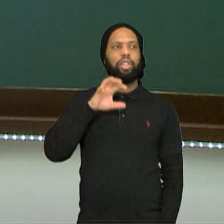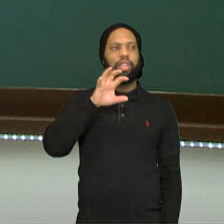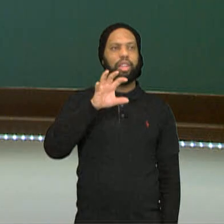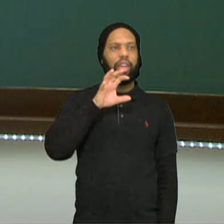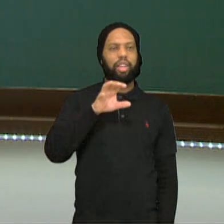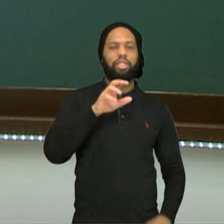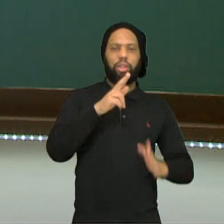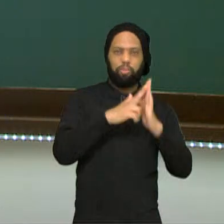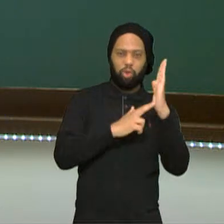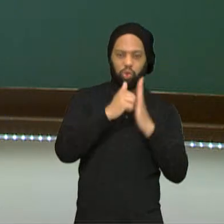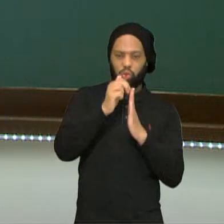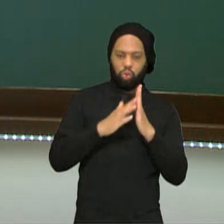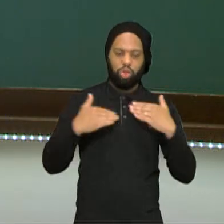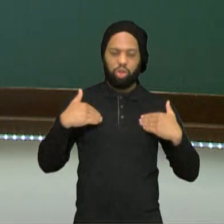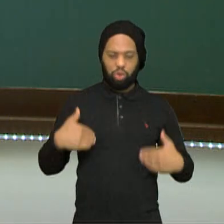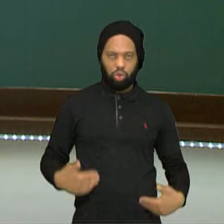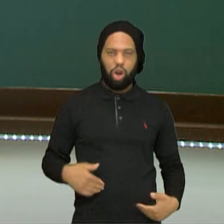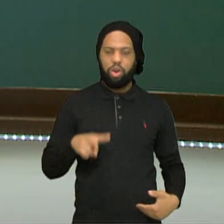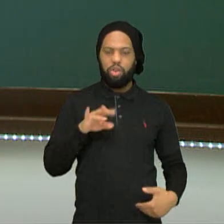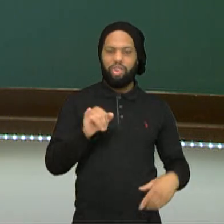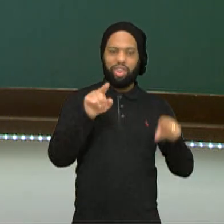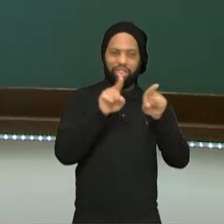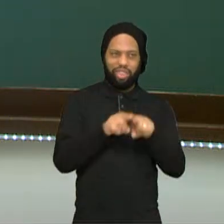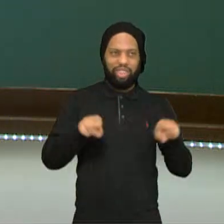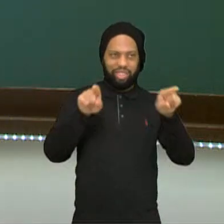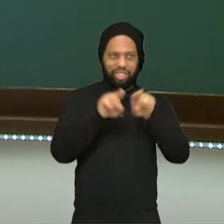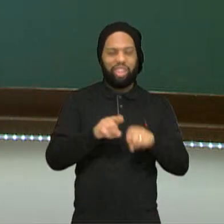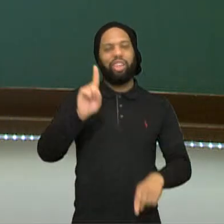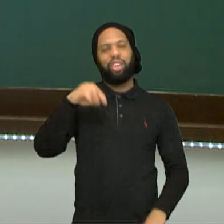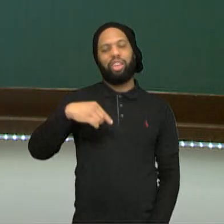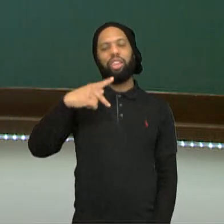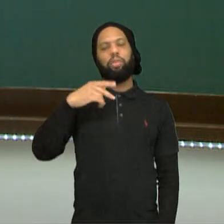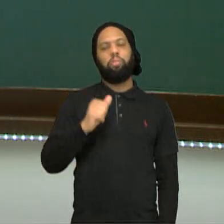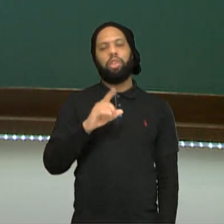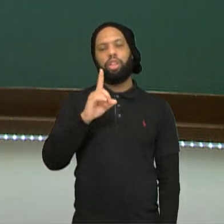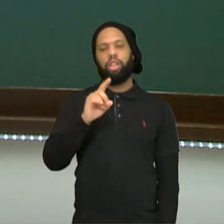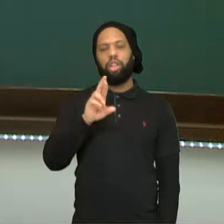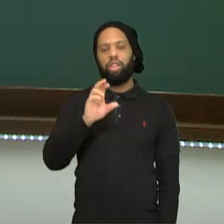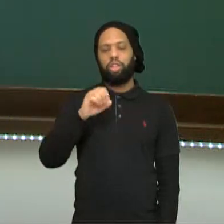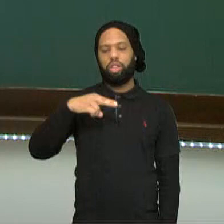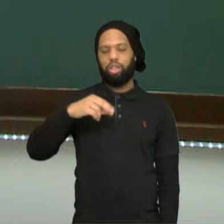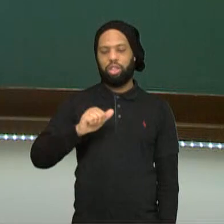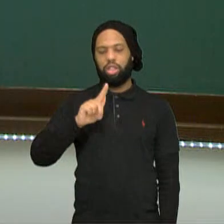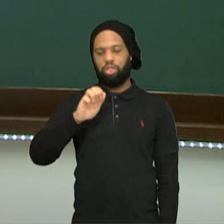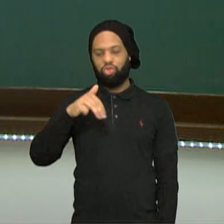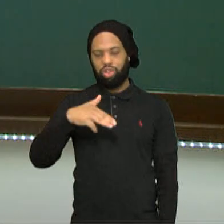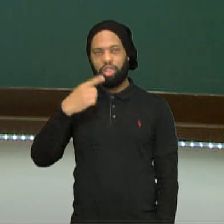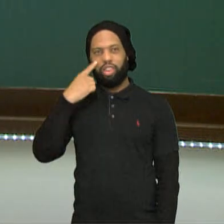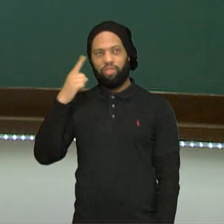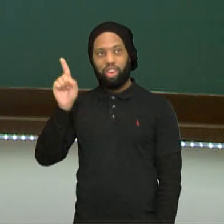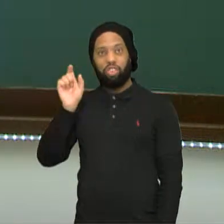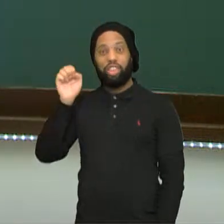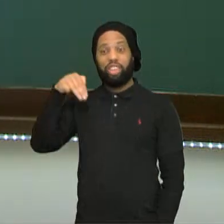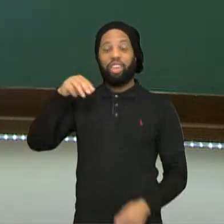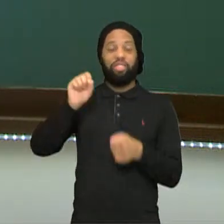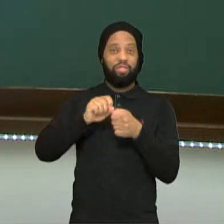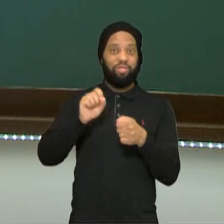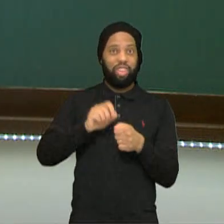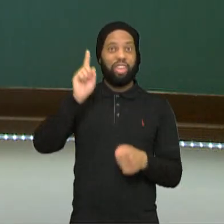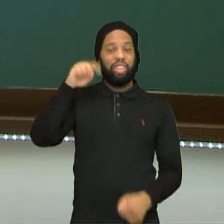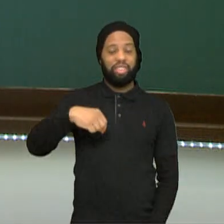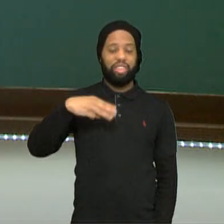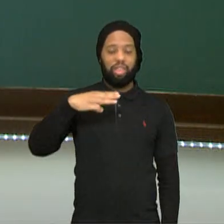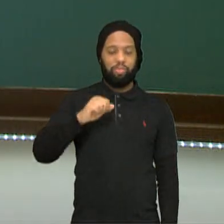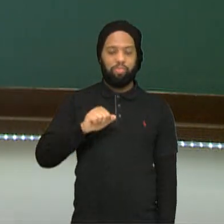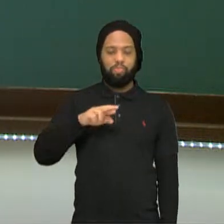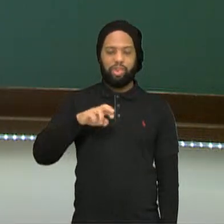na pintura corporal que se repetem. Isso é a padronagem, né? Então, com a grande obra ali do Marcelo Diamante, um grande